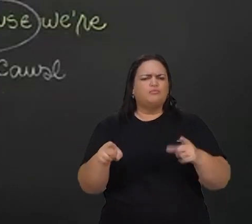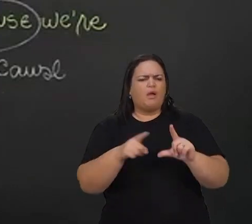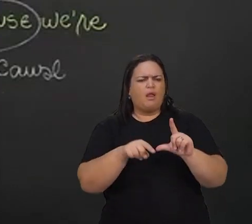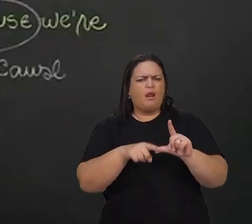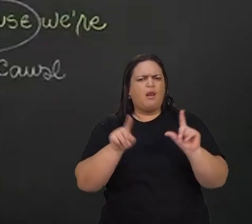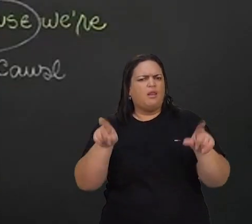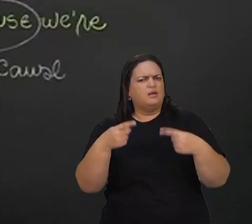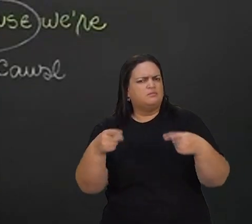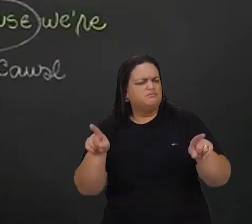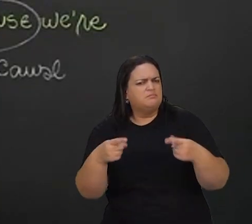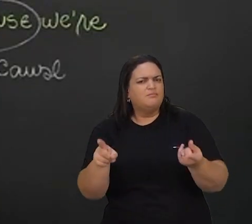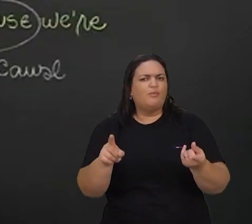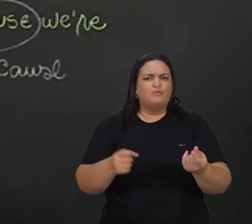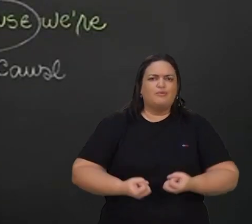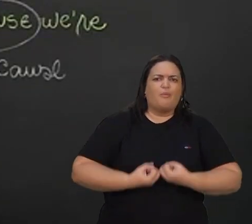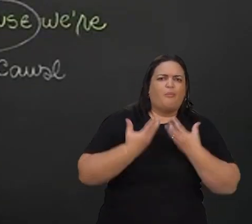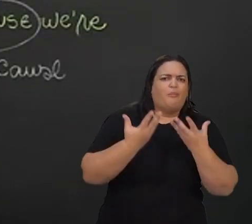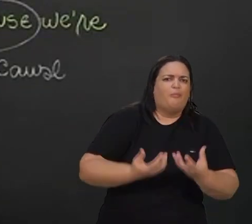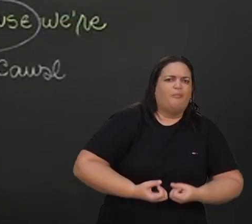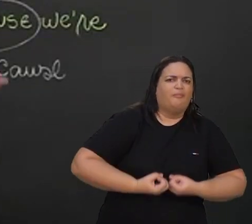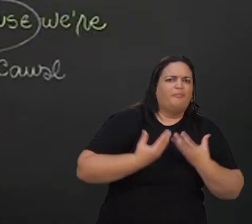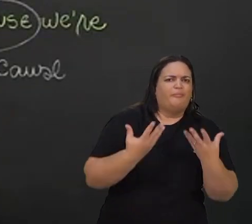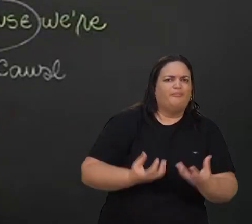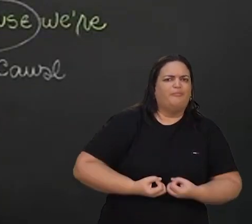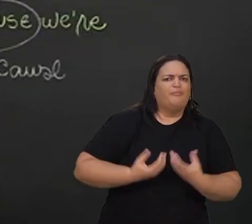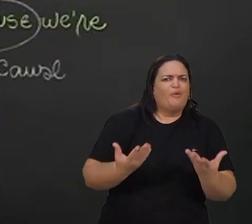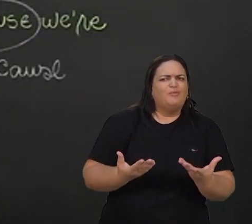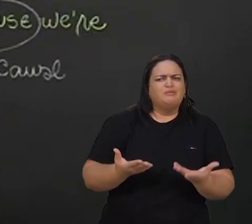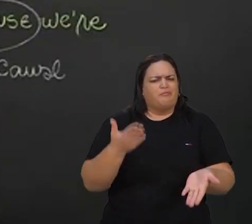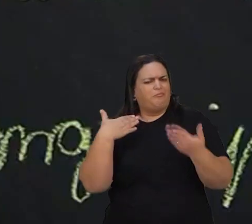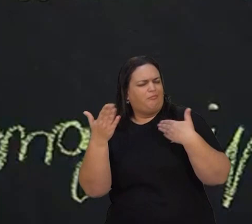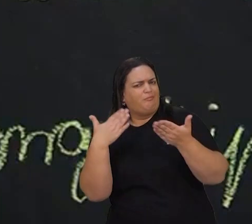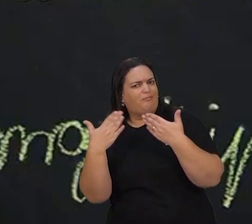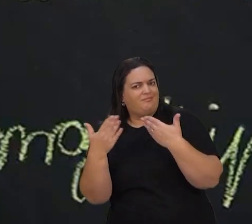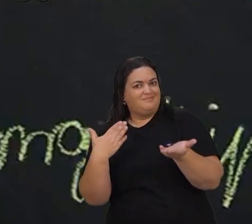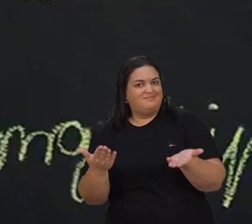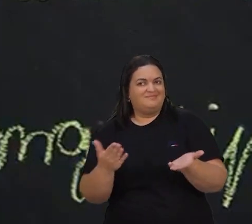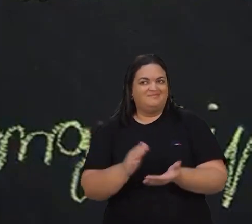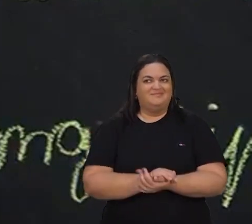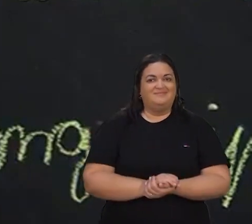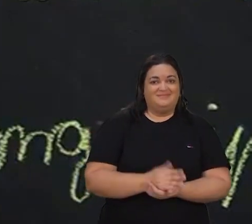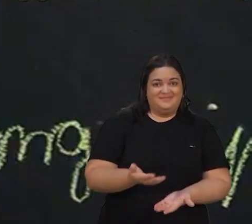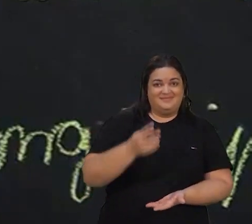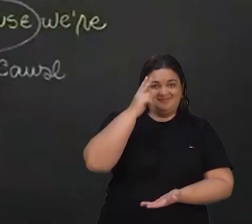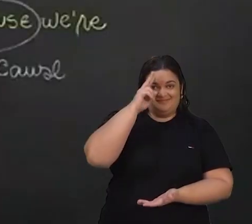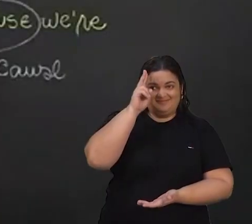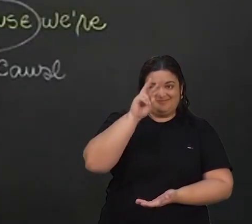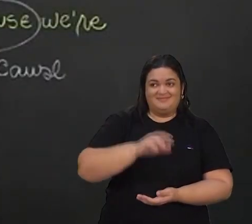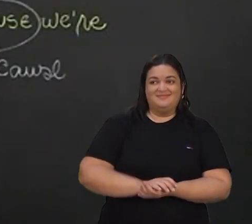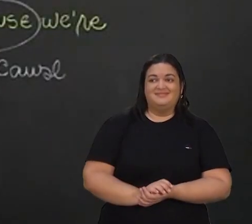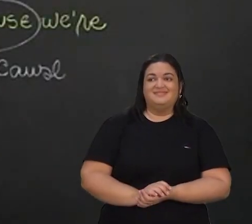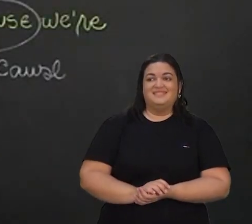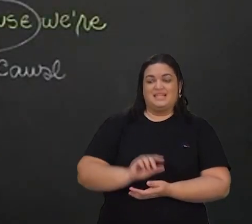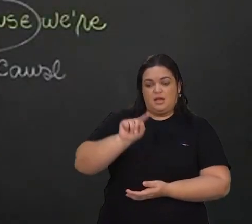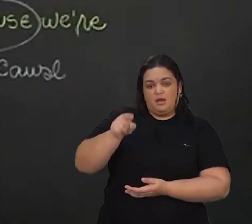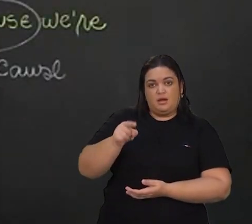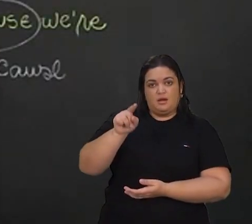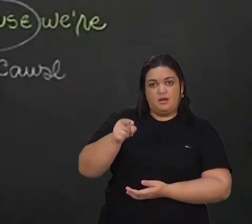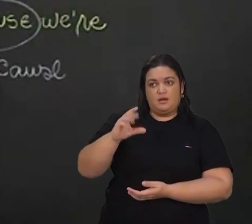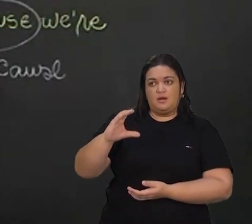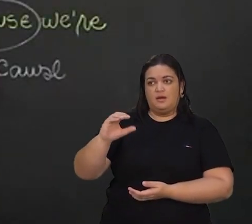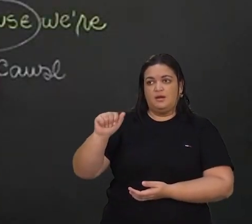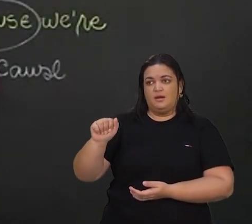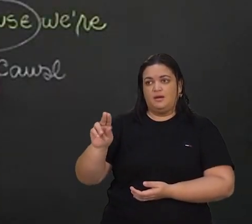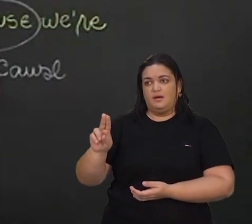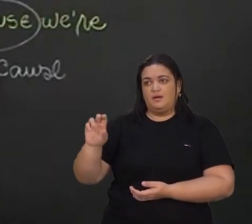numa ocasião em que haja uma licença poética, no dia a dia. Então, lembrando, esse aqui com apóstrofe,